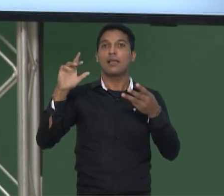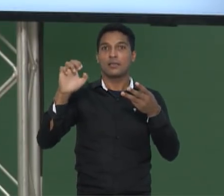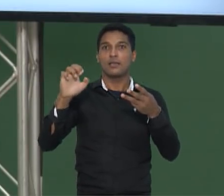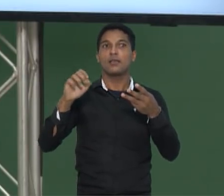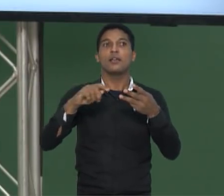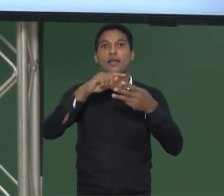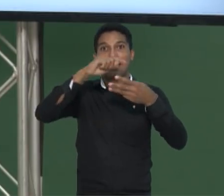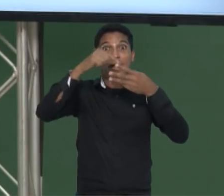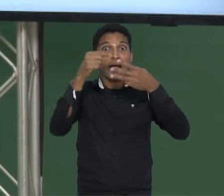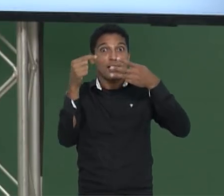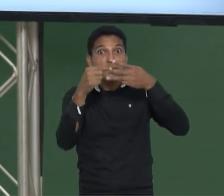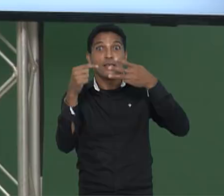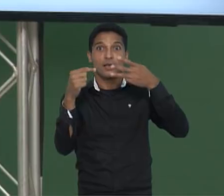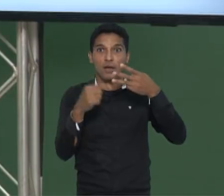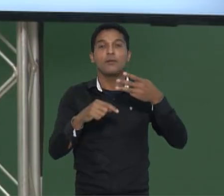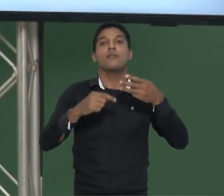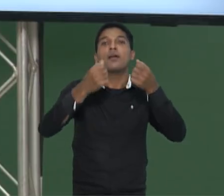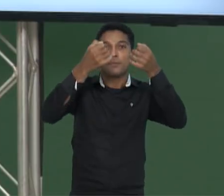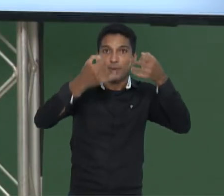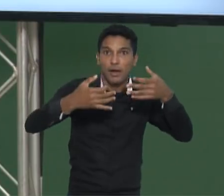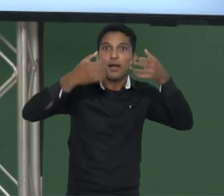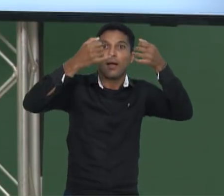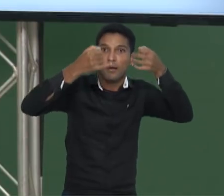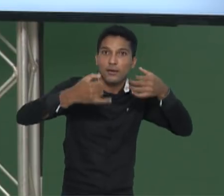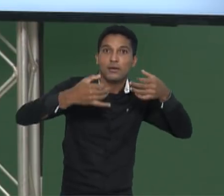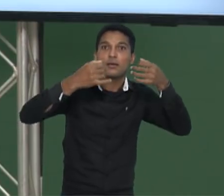uma dessas 3